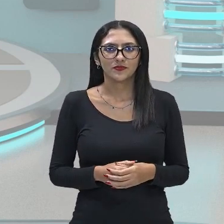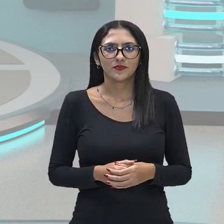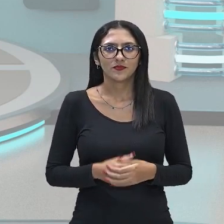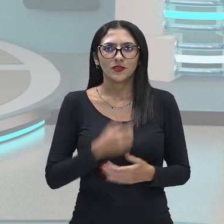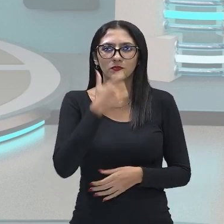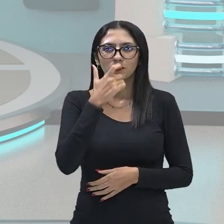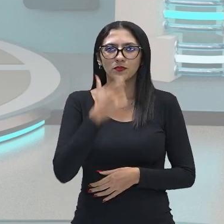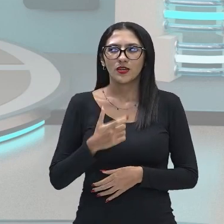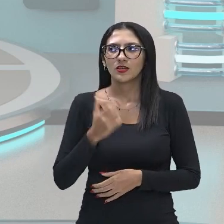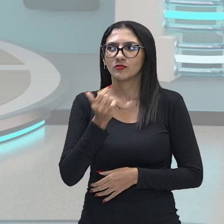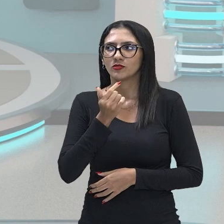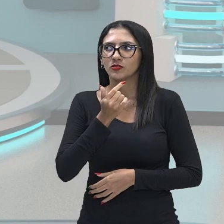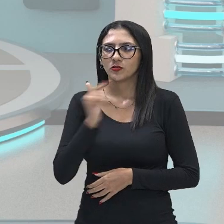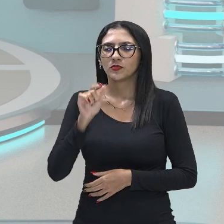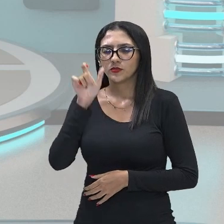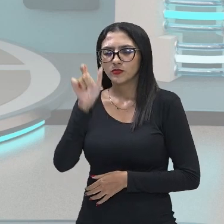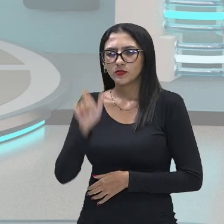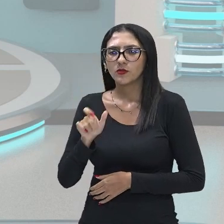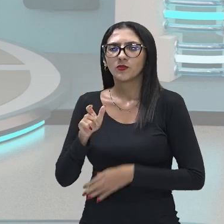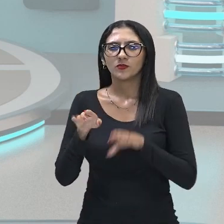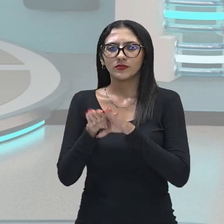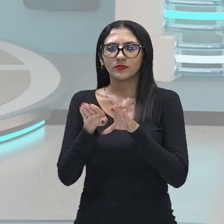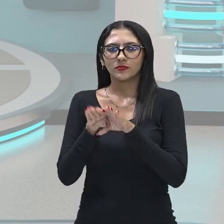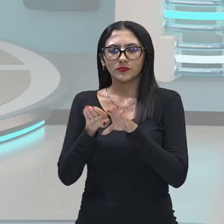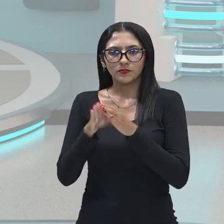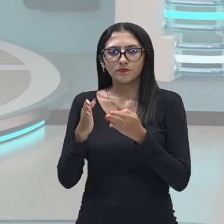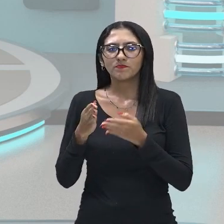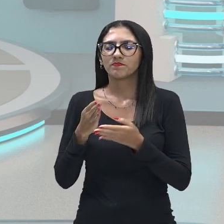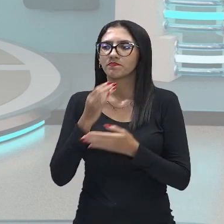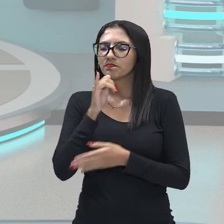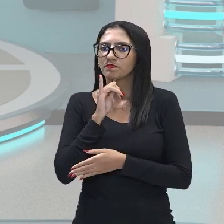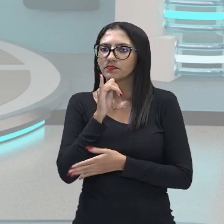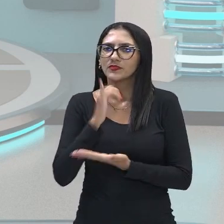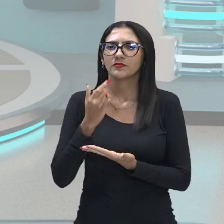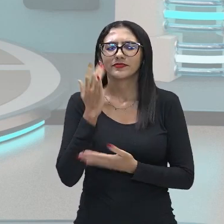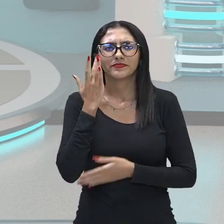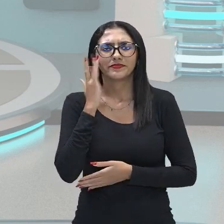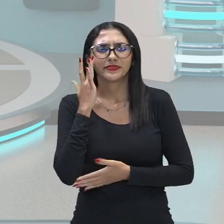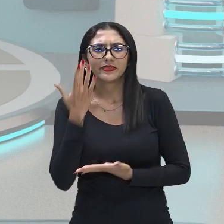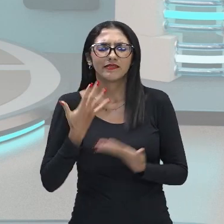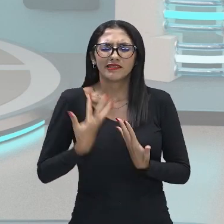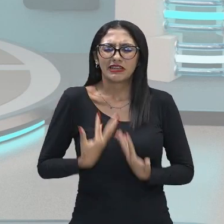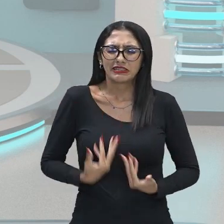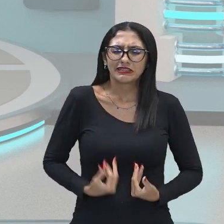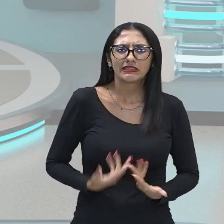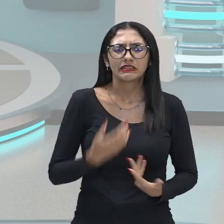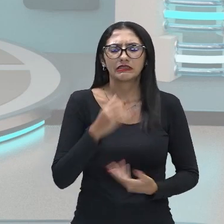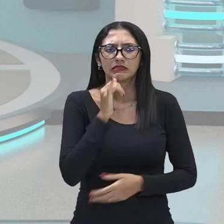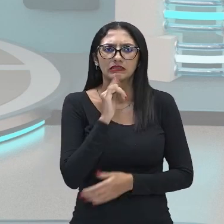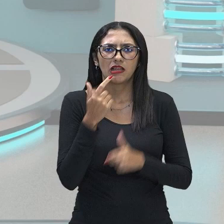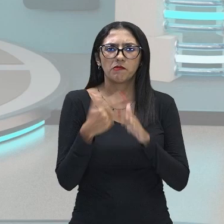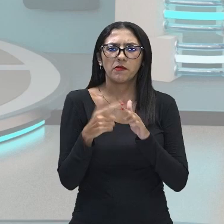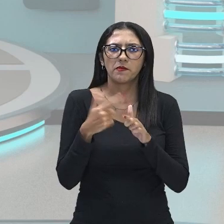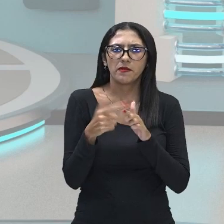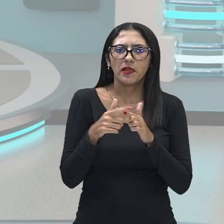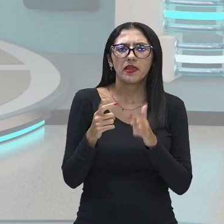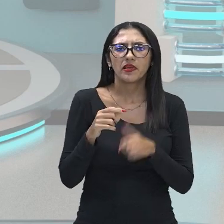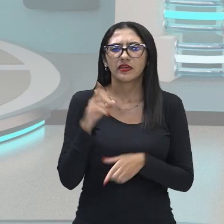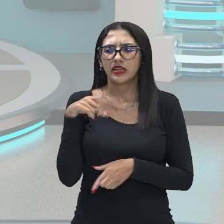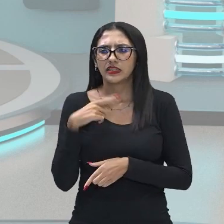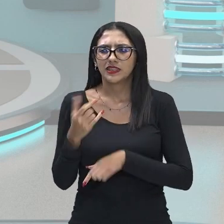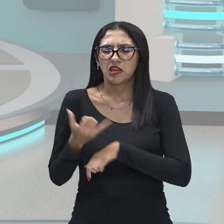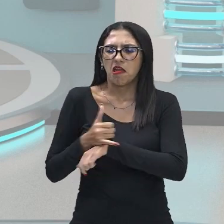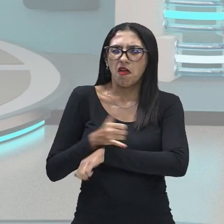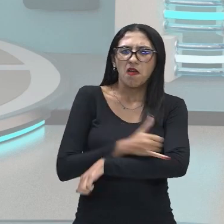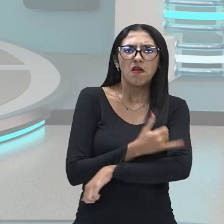o do ciclano a gente talvez e tenha se fadigado aí de ouvir algumas palavras né O gordo o alto o